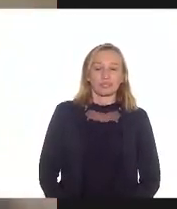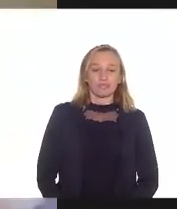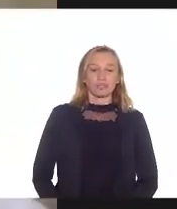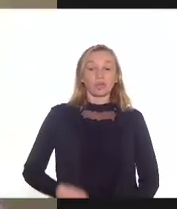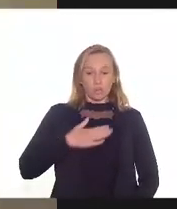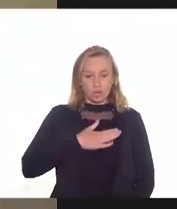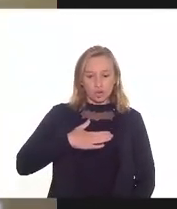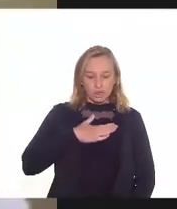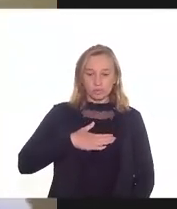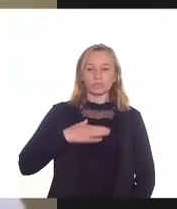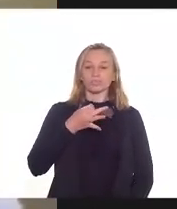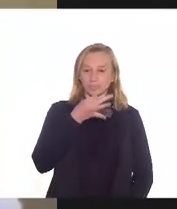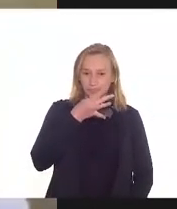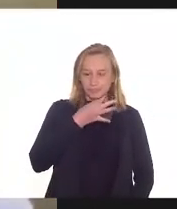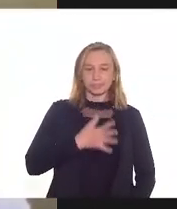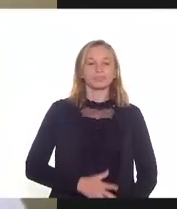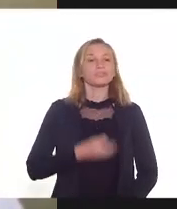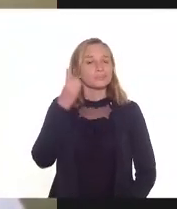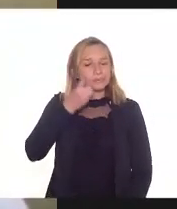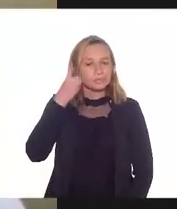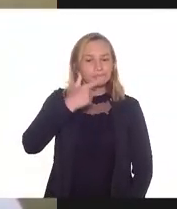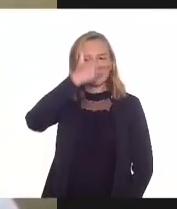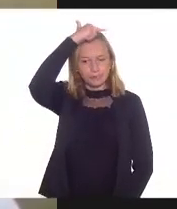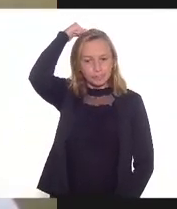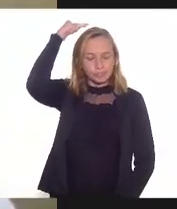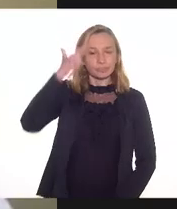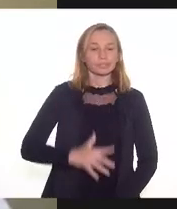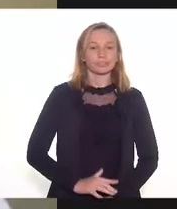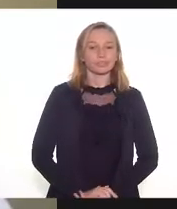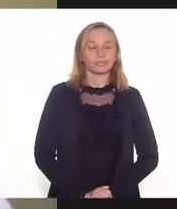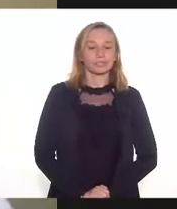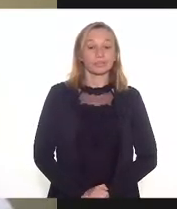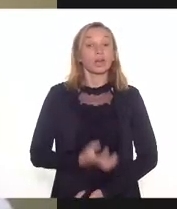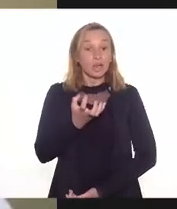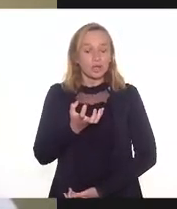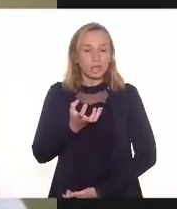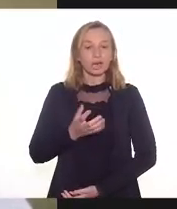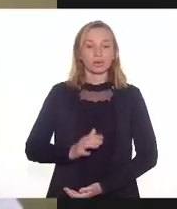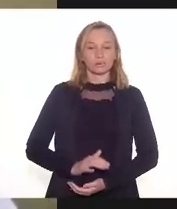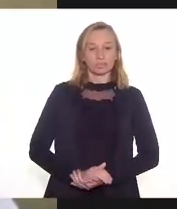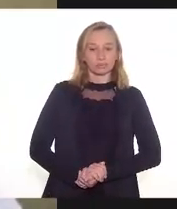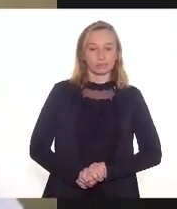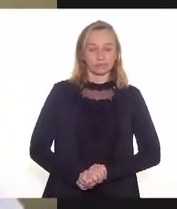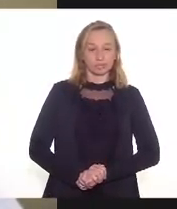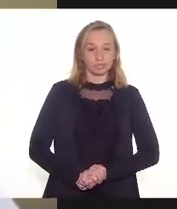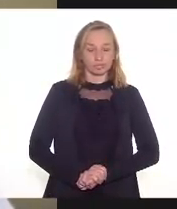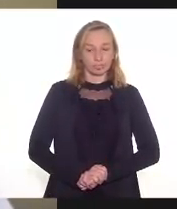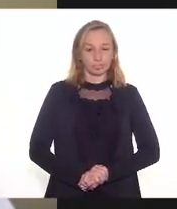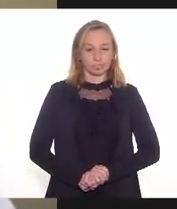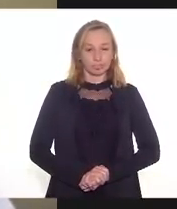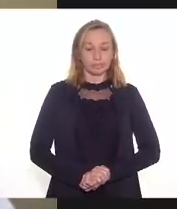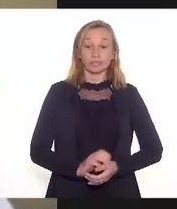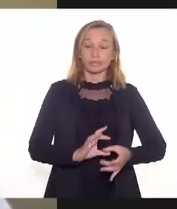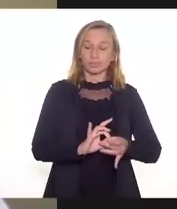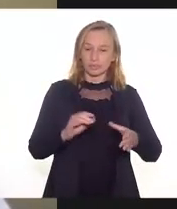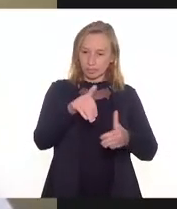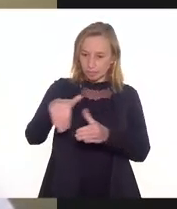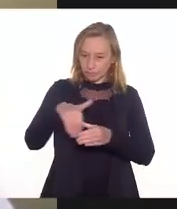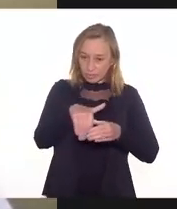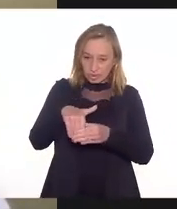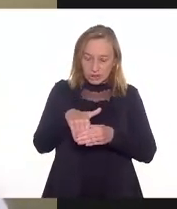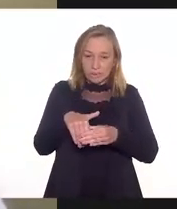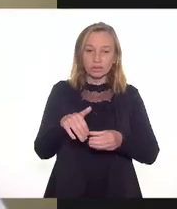da sugestão, deputado Luiz Paulo, e quero aqui, inclusive, deixar aberto, posterior à votação do projeto, nós